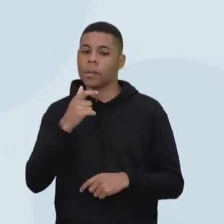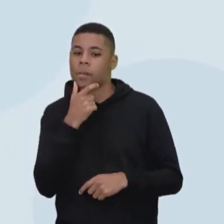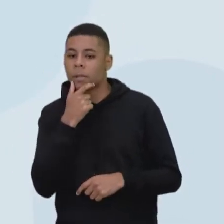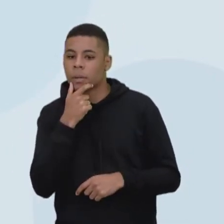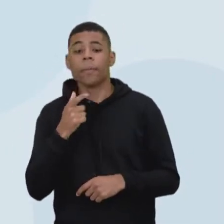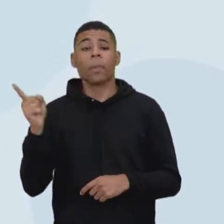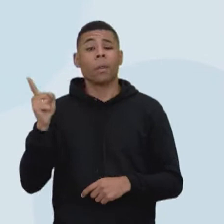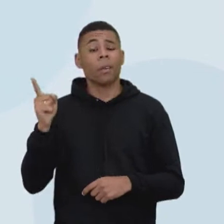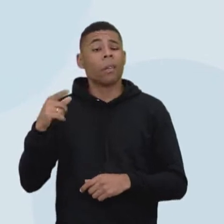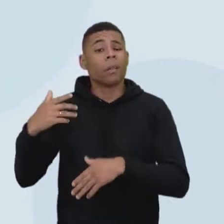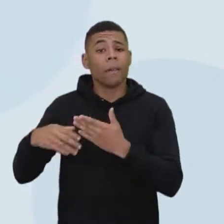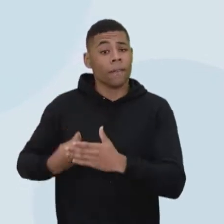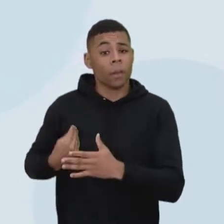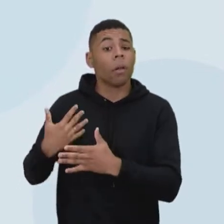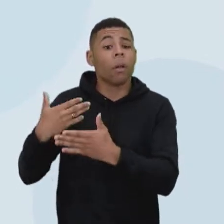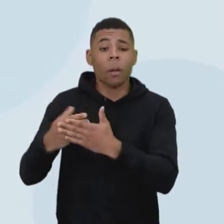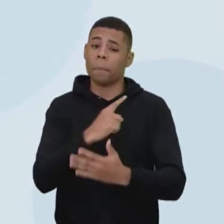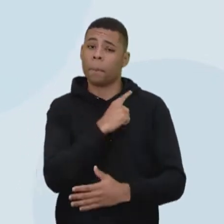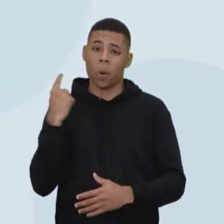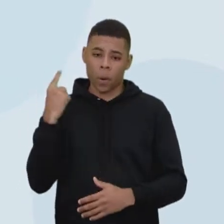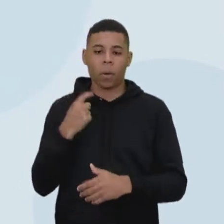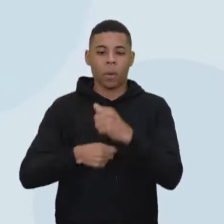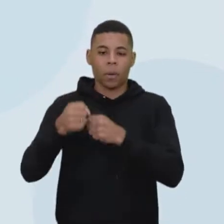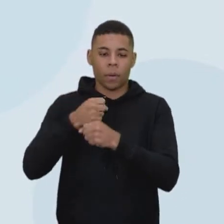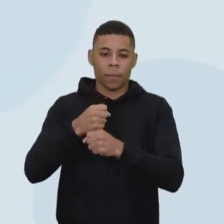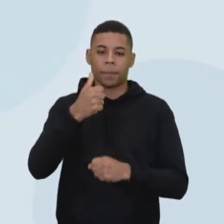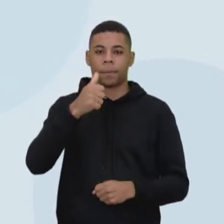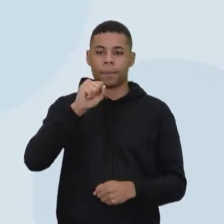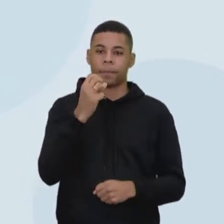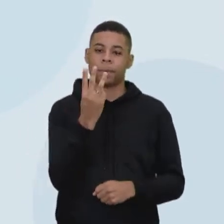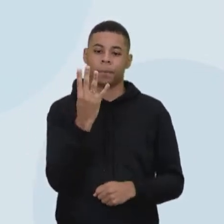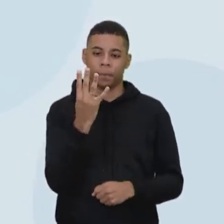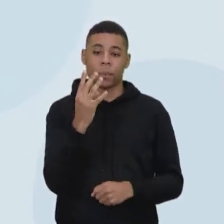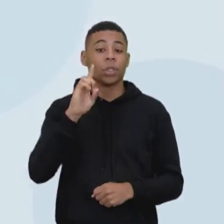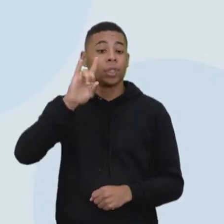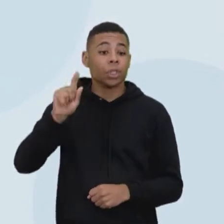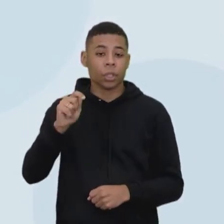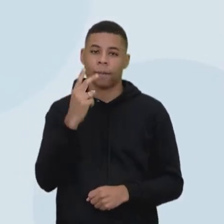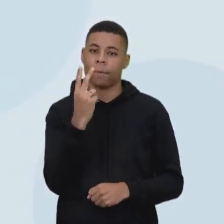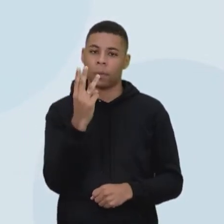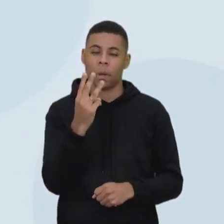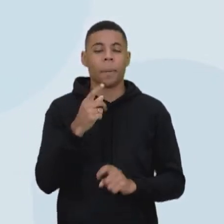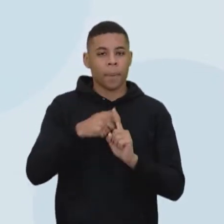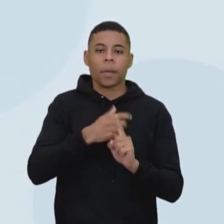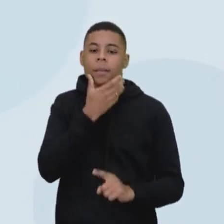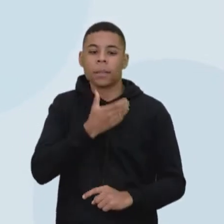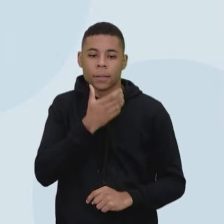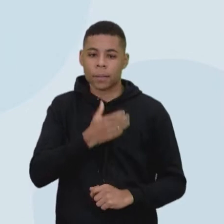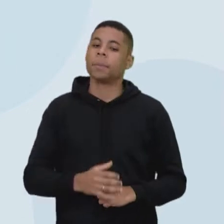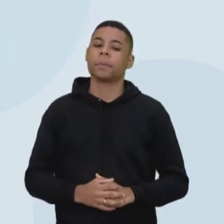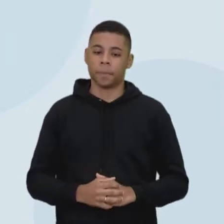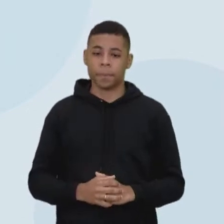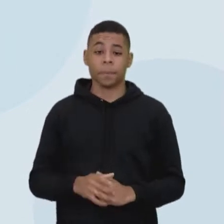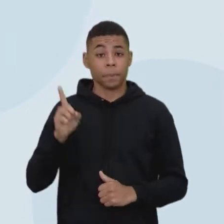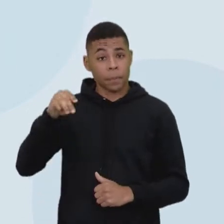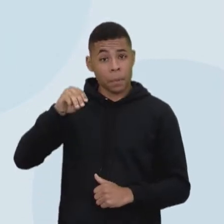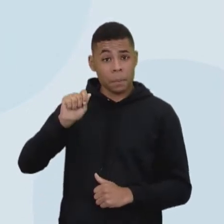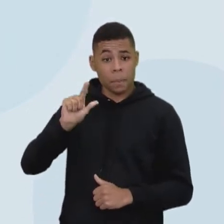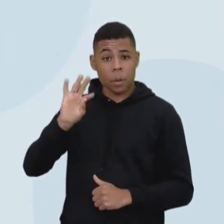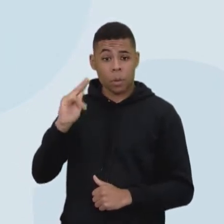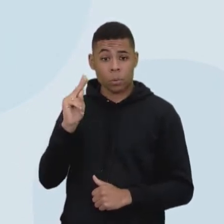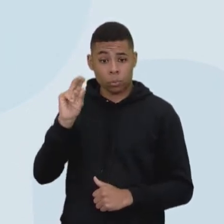de 1834. E as convicções religiosas de Malthus tiveram grande influência em sua obra,